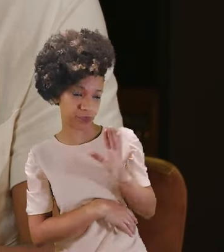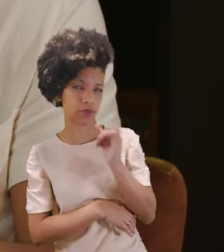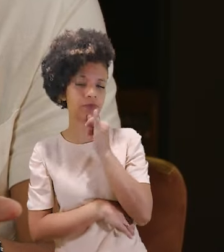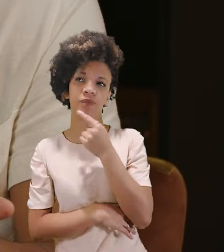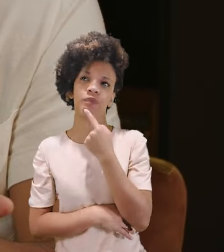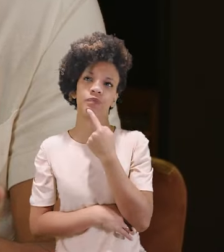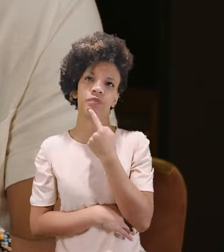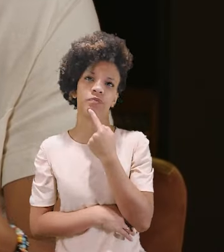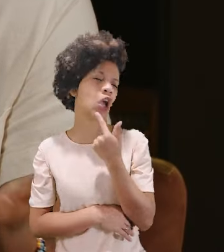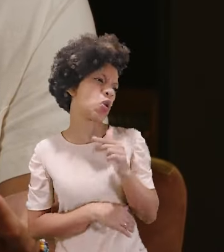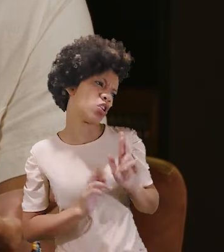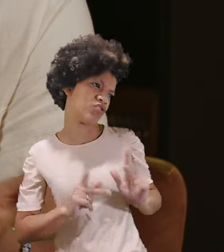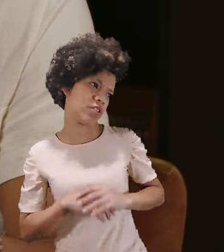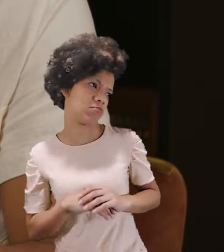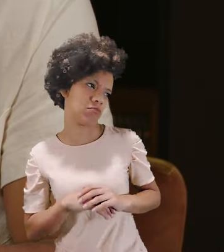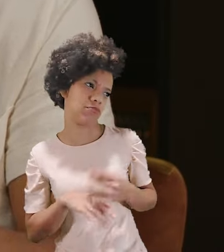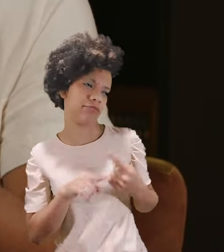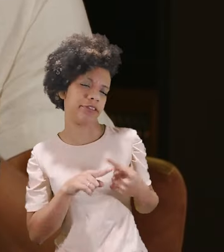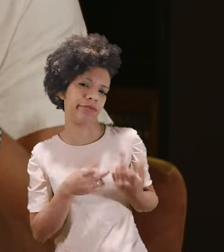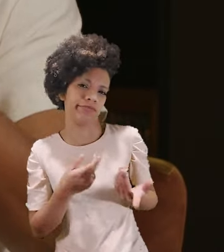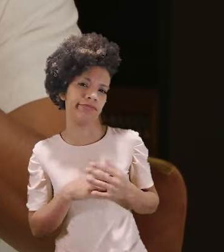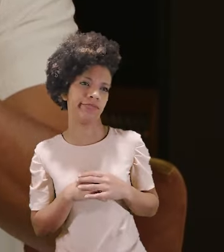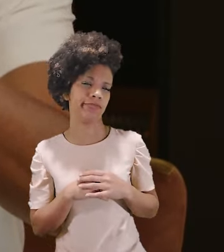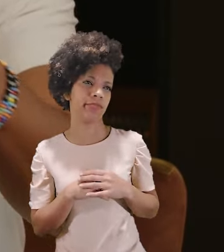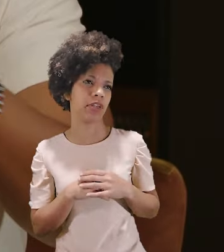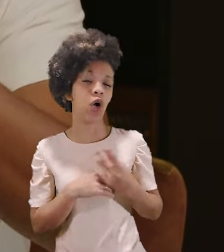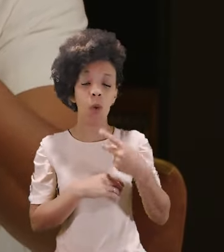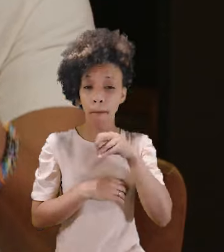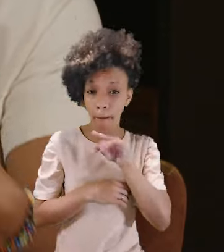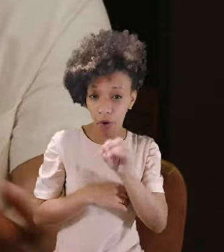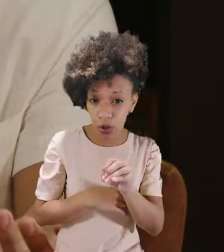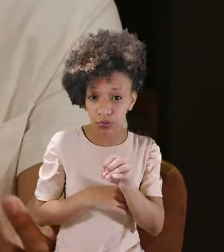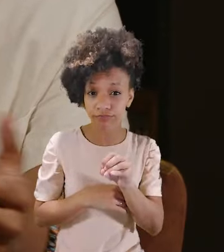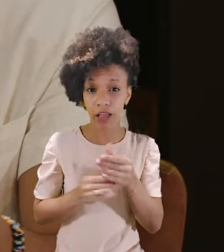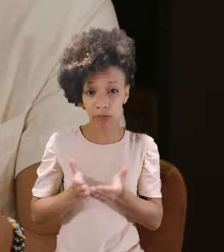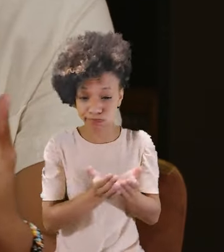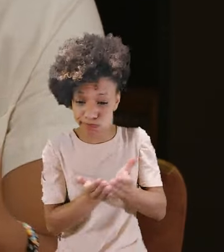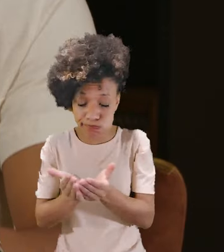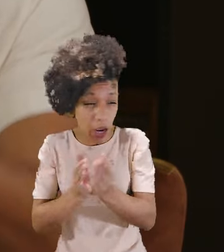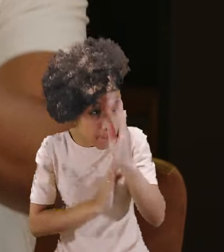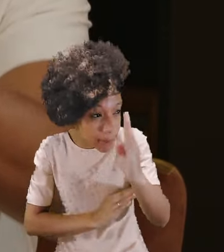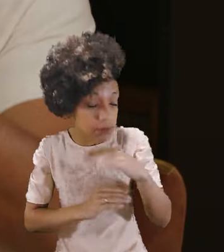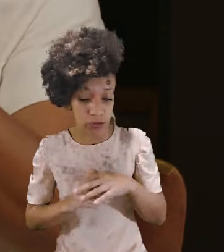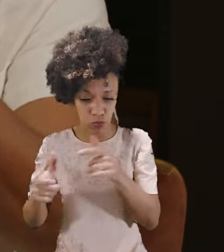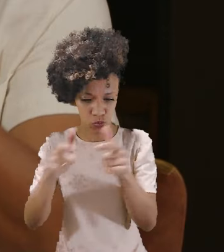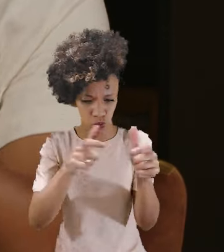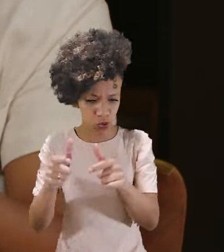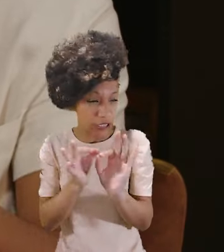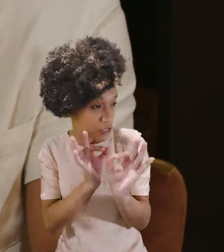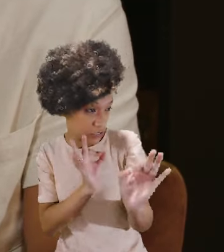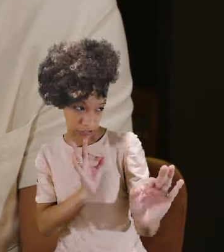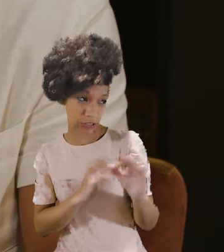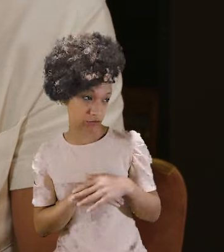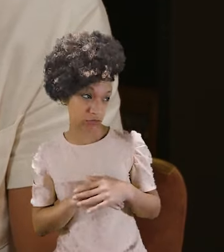para a gente a nunca faz muita diferença né porque os possam aumente de naves clinicamea principalmente eles são localizados